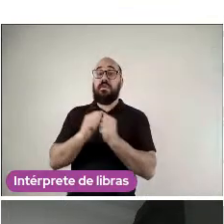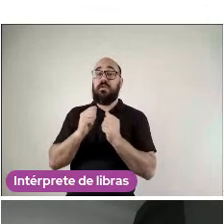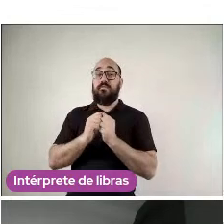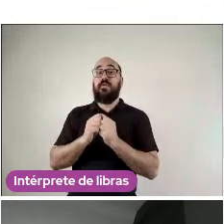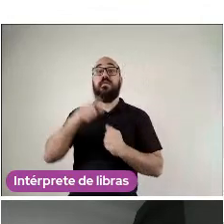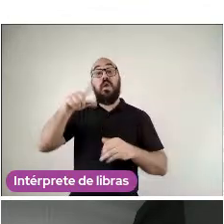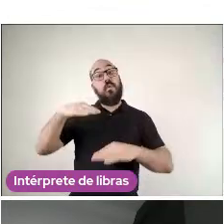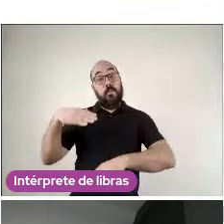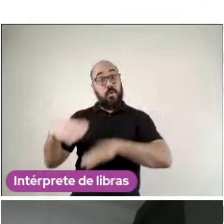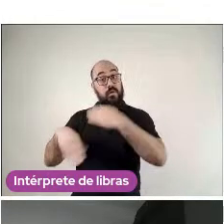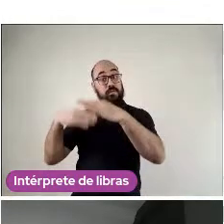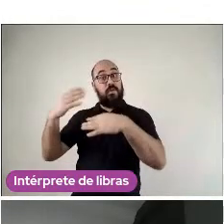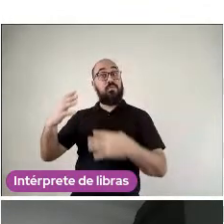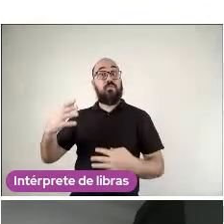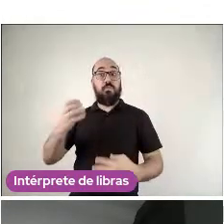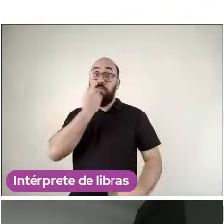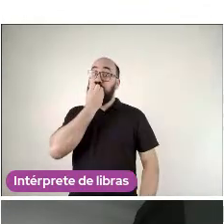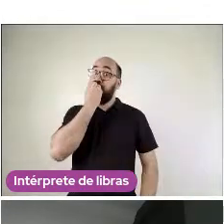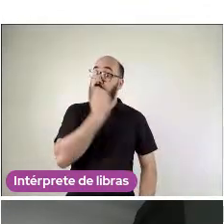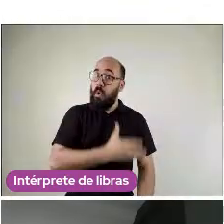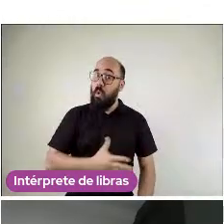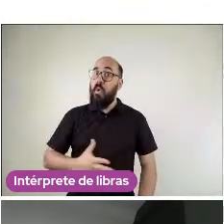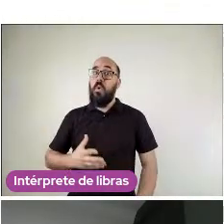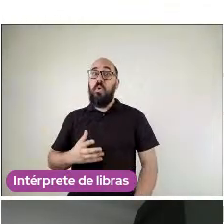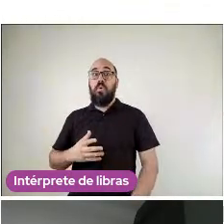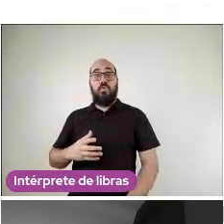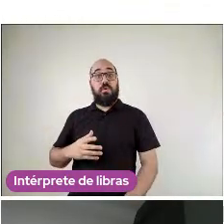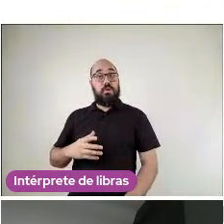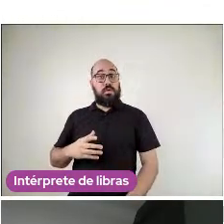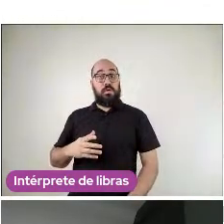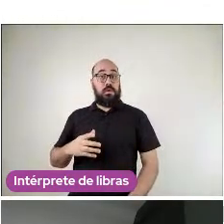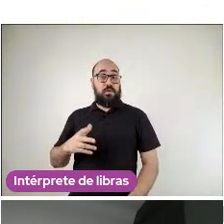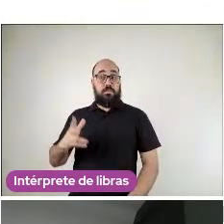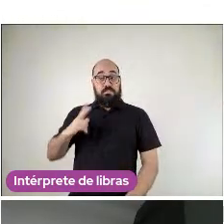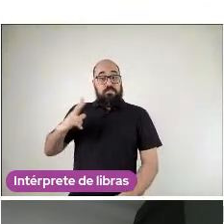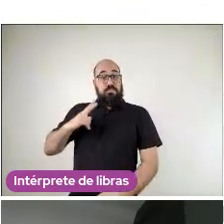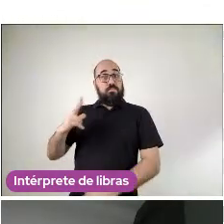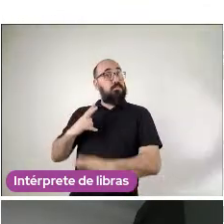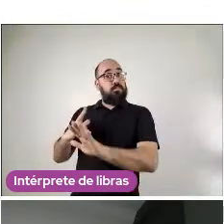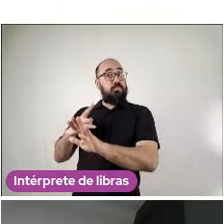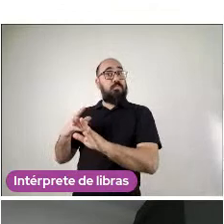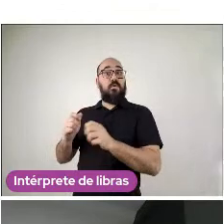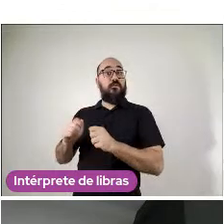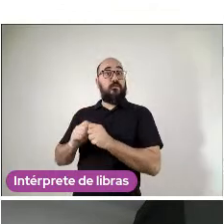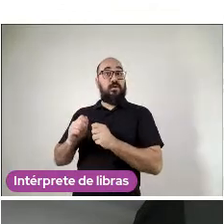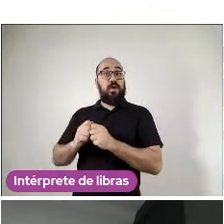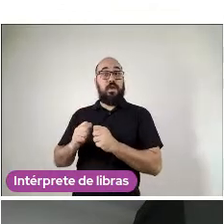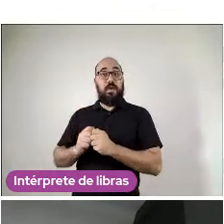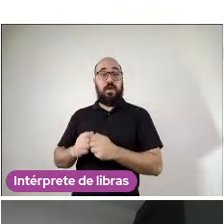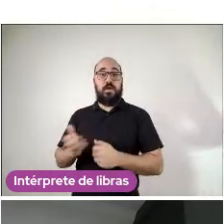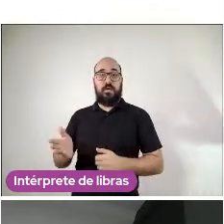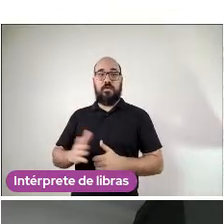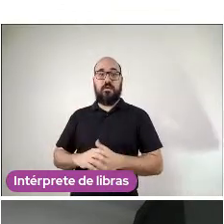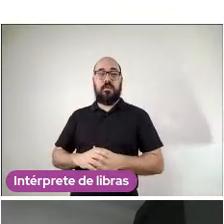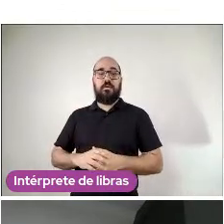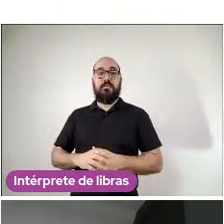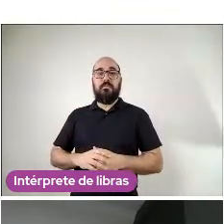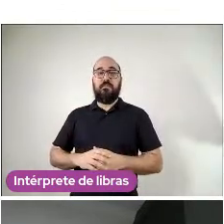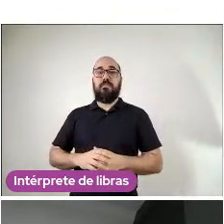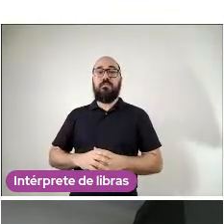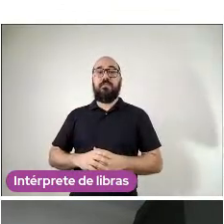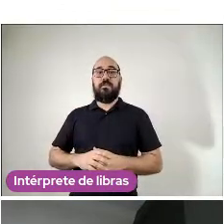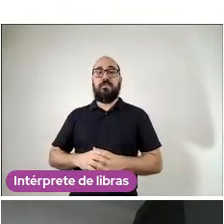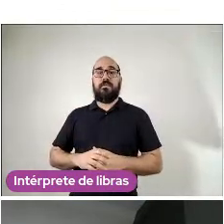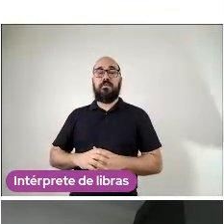rico e autônomo. Então, deu para perceber que o processo ele capilarizou, né? Então, ele descentralizou e